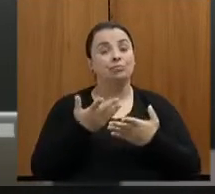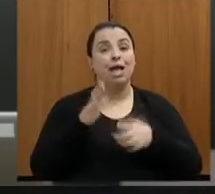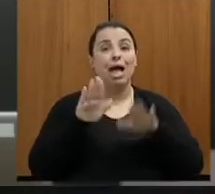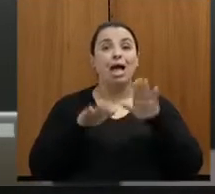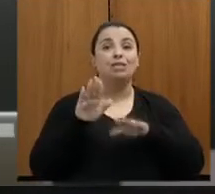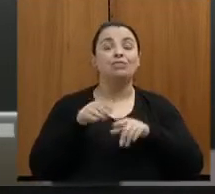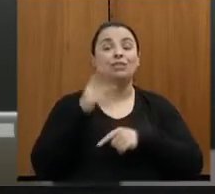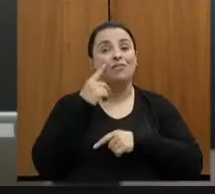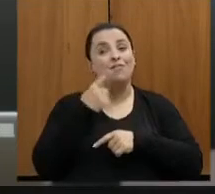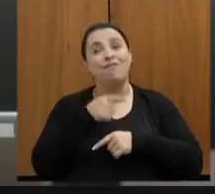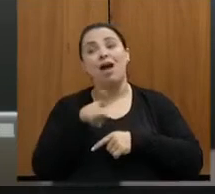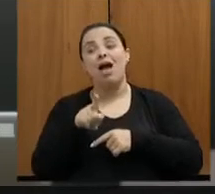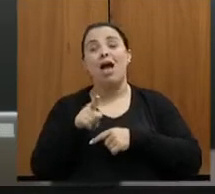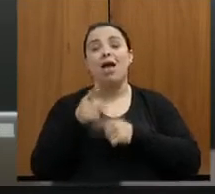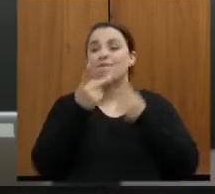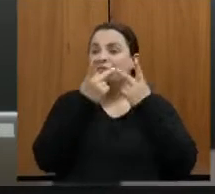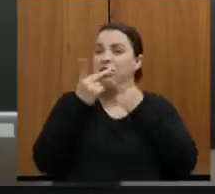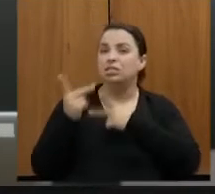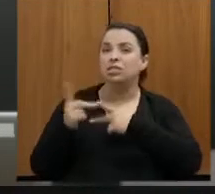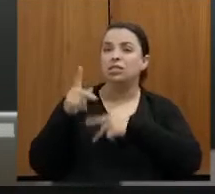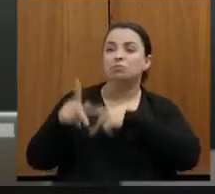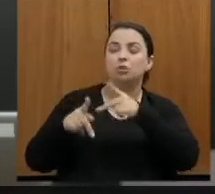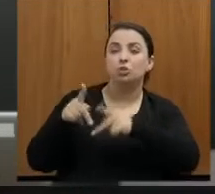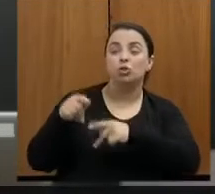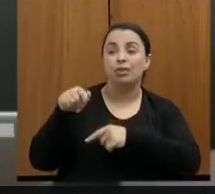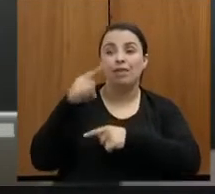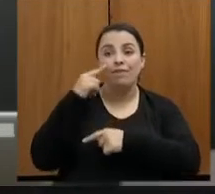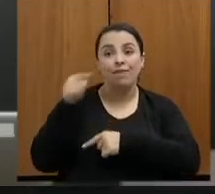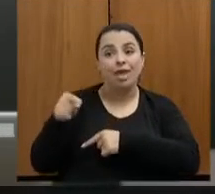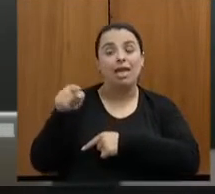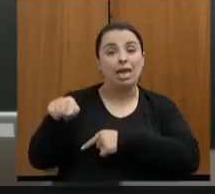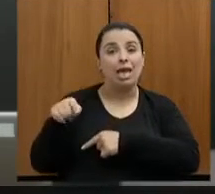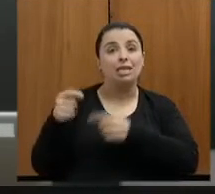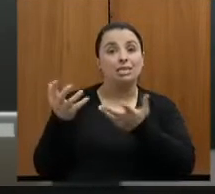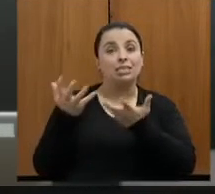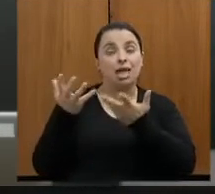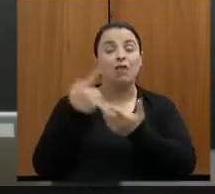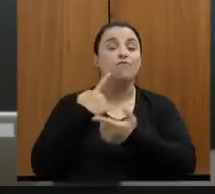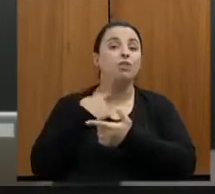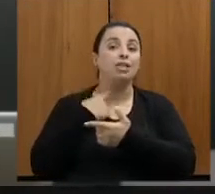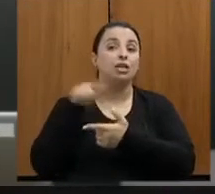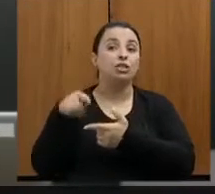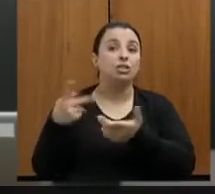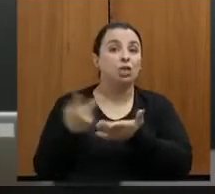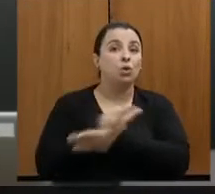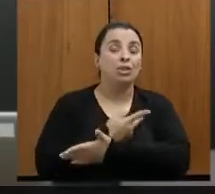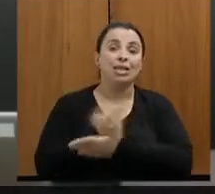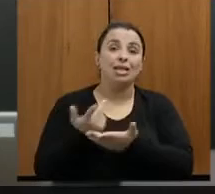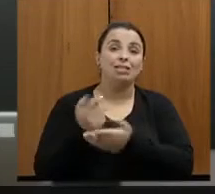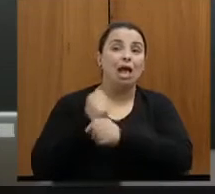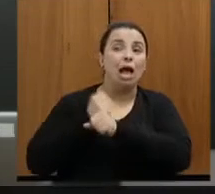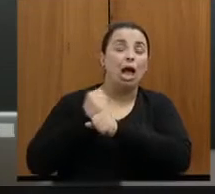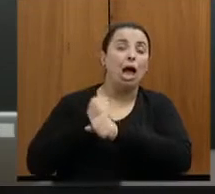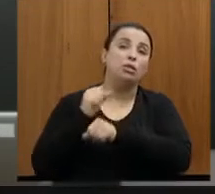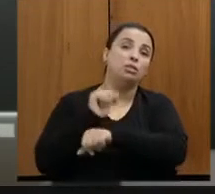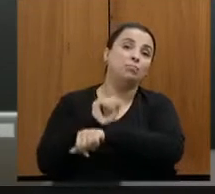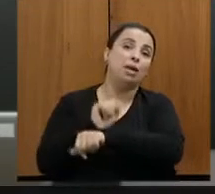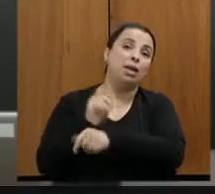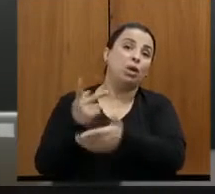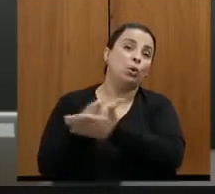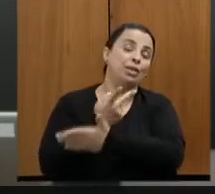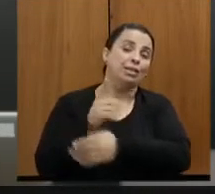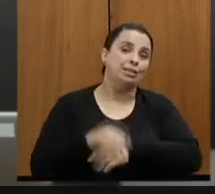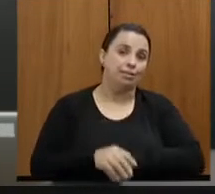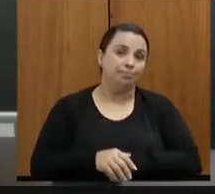ansiando isso há muitos anos. E o objetivo da audiência é avaliar e buscar